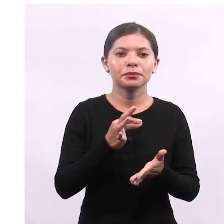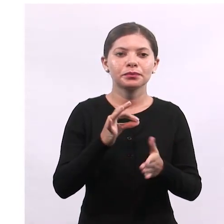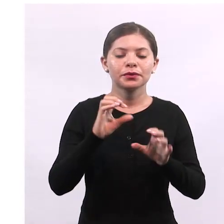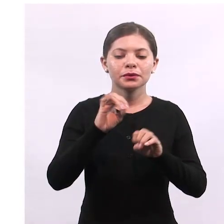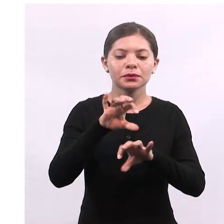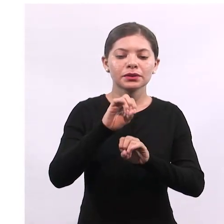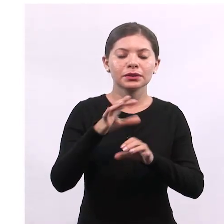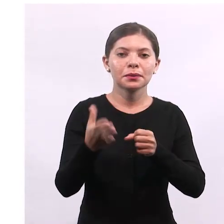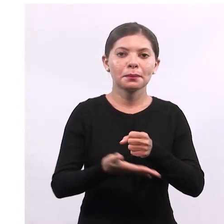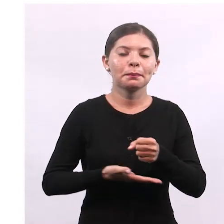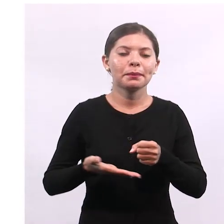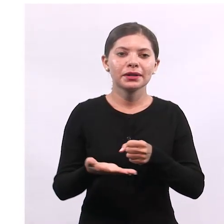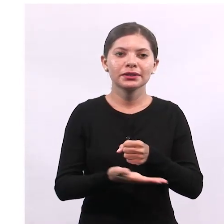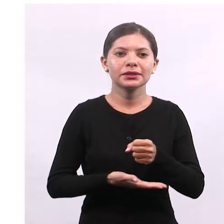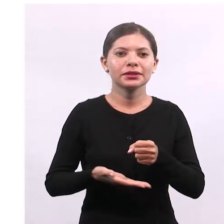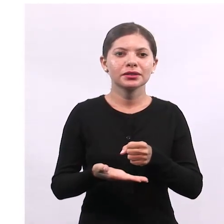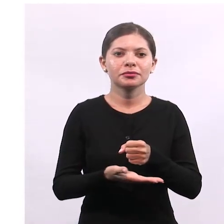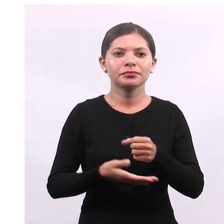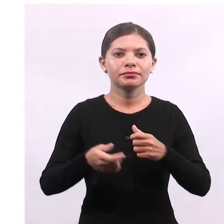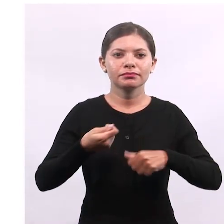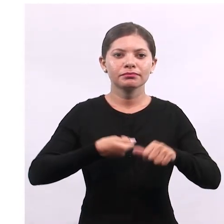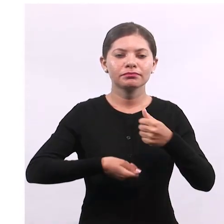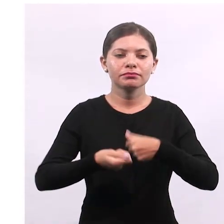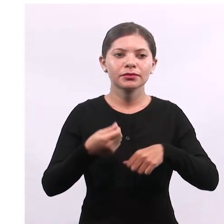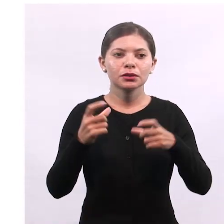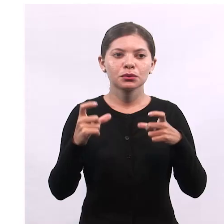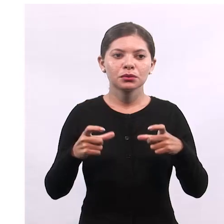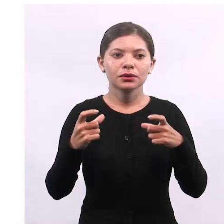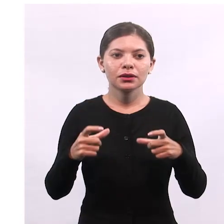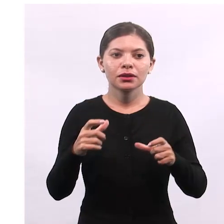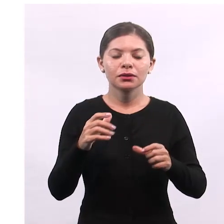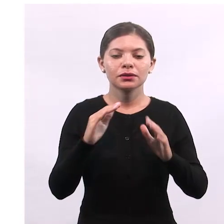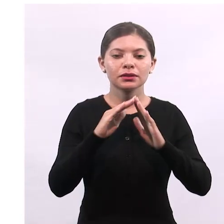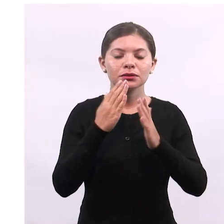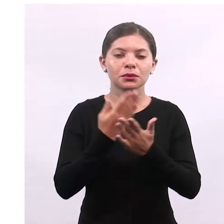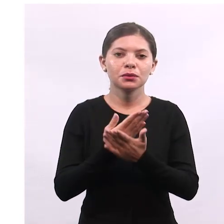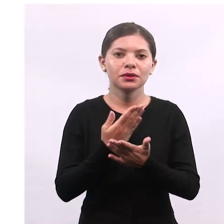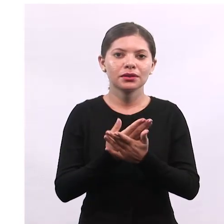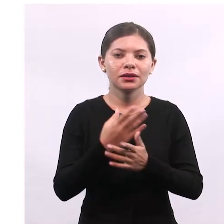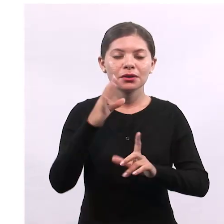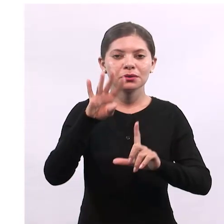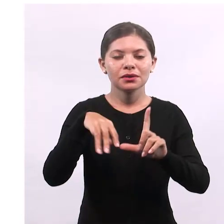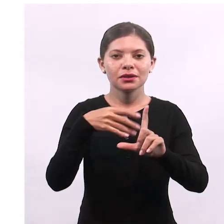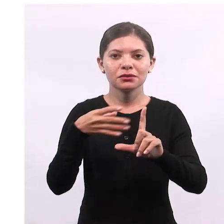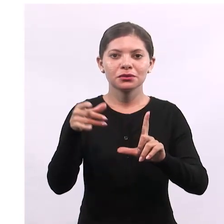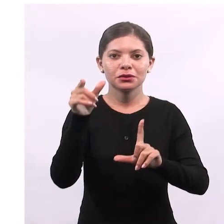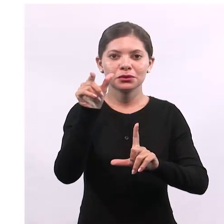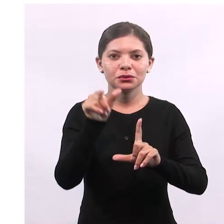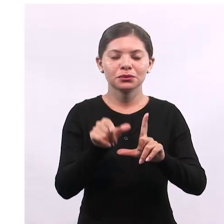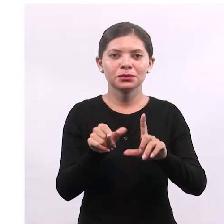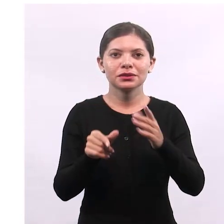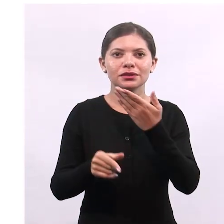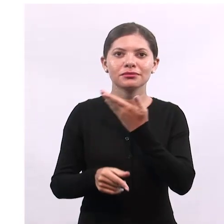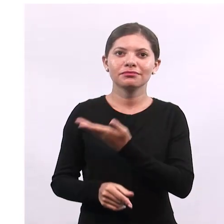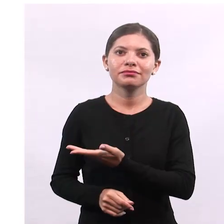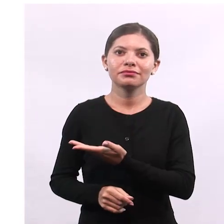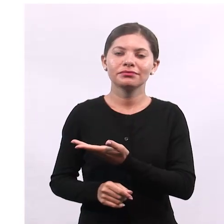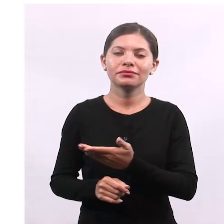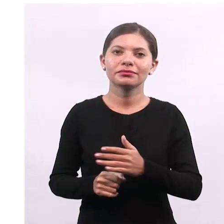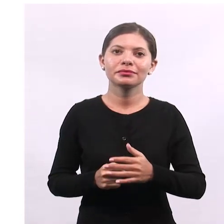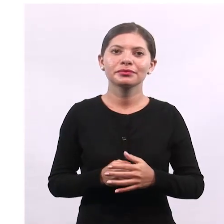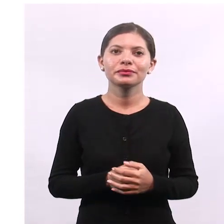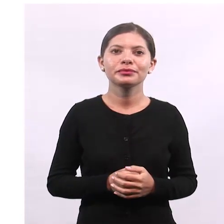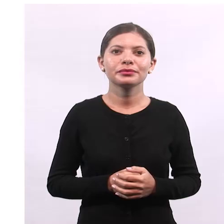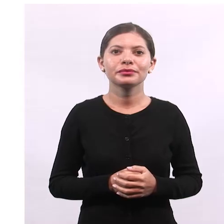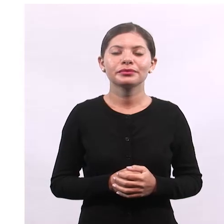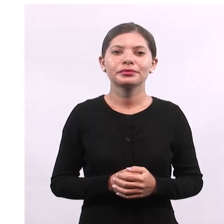administrativa e localização da escola então é um gráfico de colunas e esse gráfico de colunas ele é de base